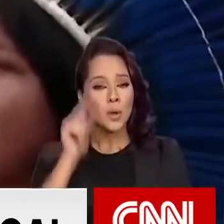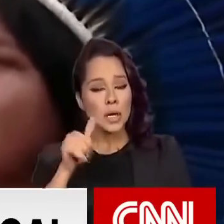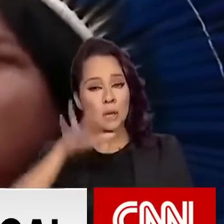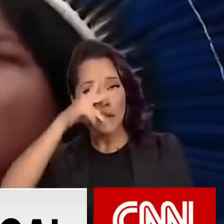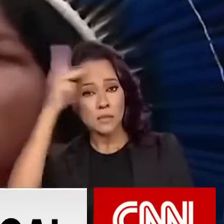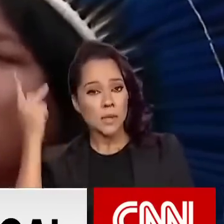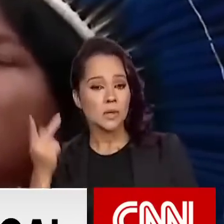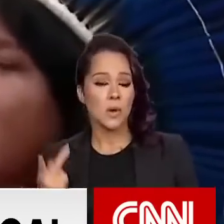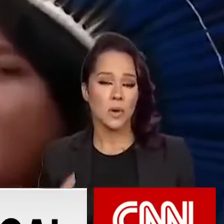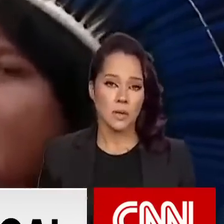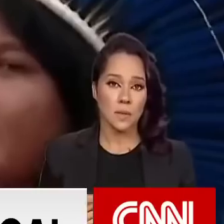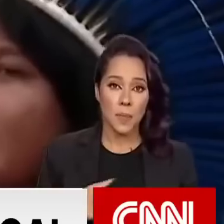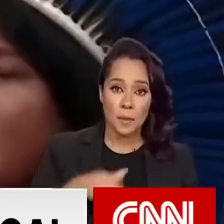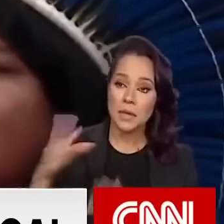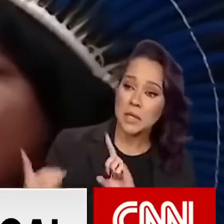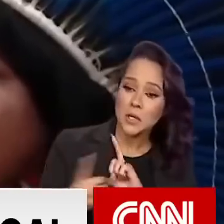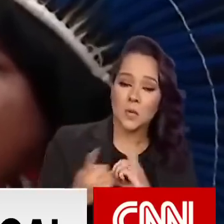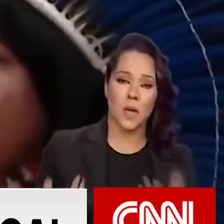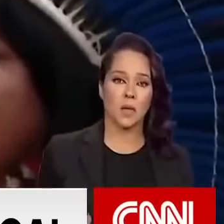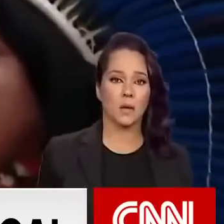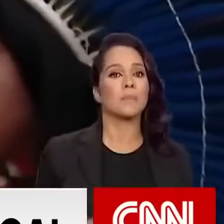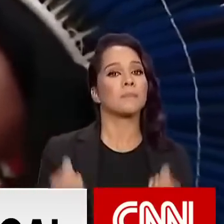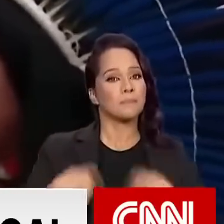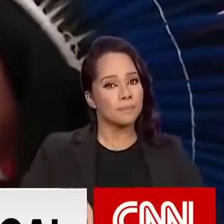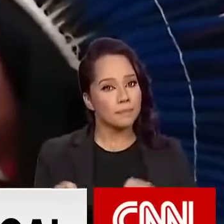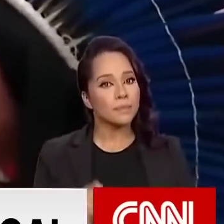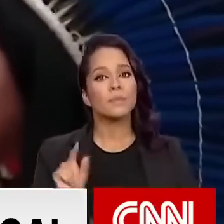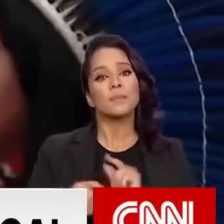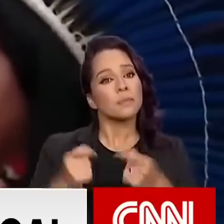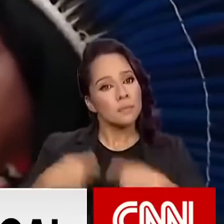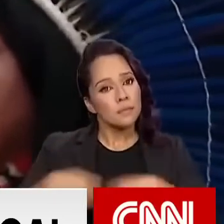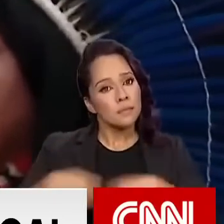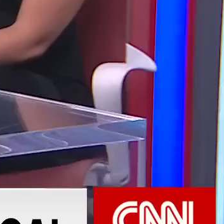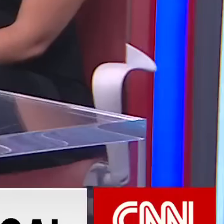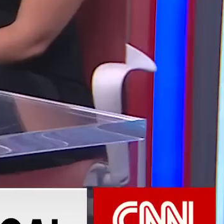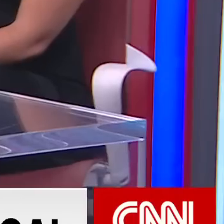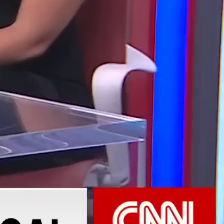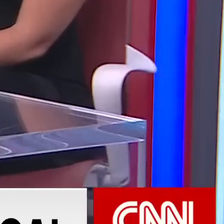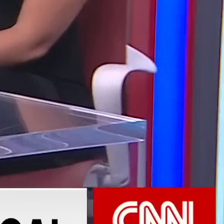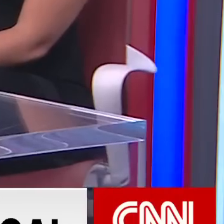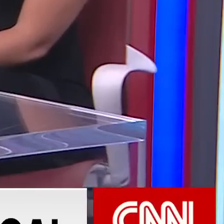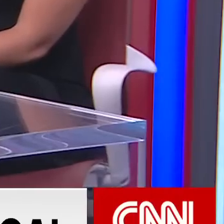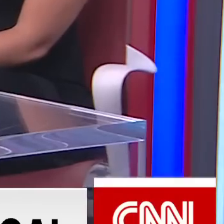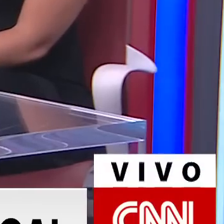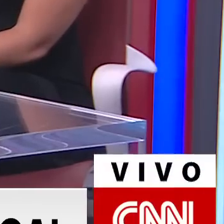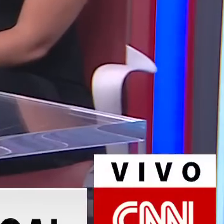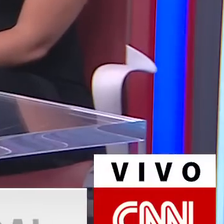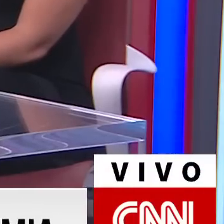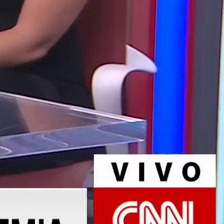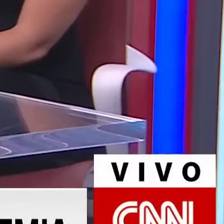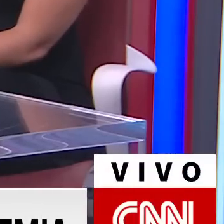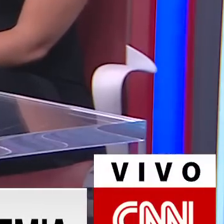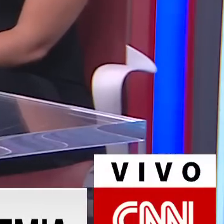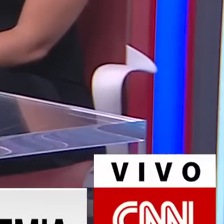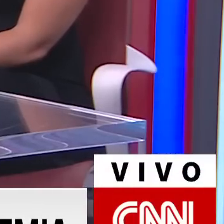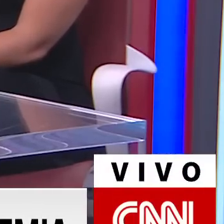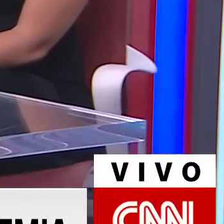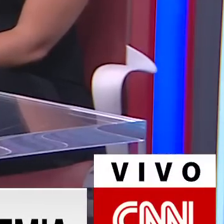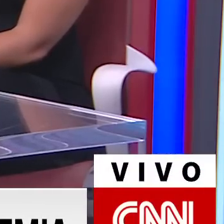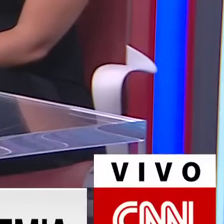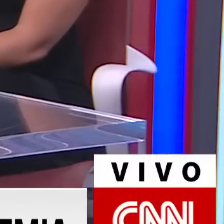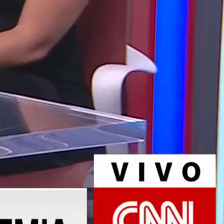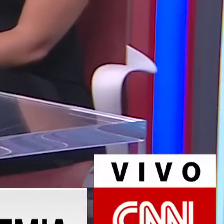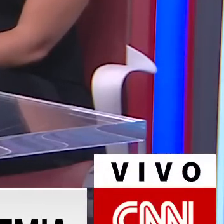levar mais alimento. Então é preciso que a gente faça o que tem que ser feito. A ministra da Saúde, Nísia Trindade,